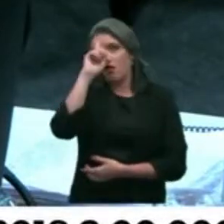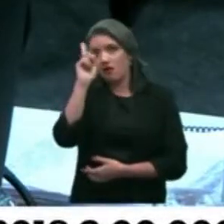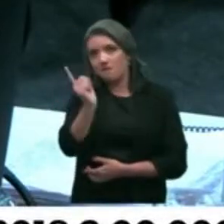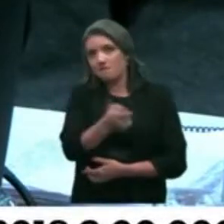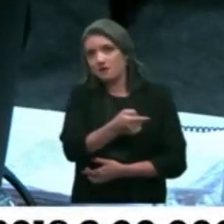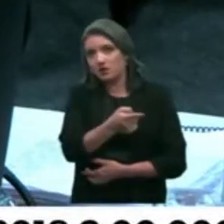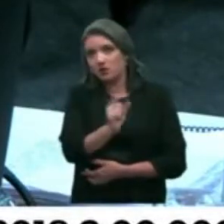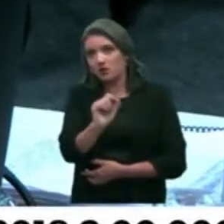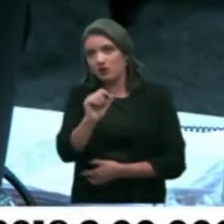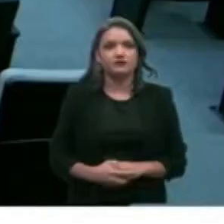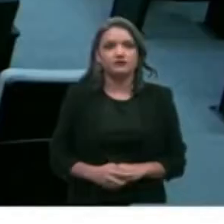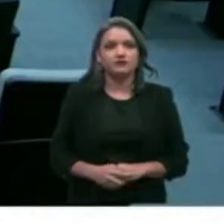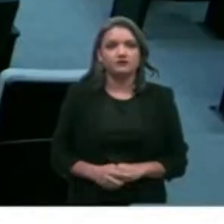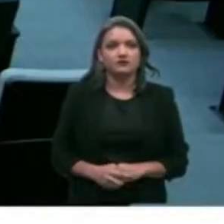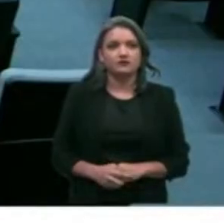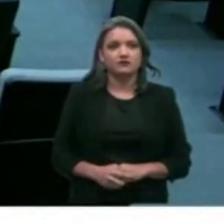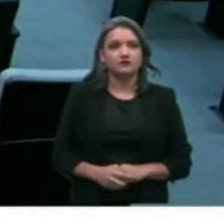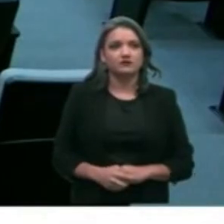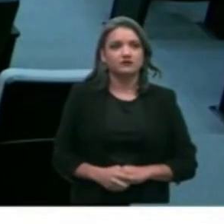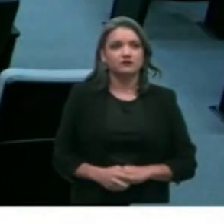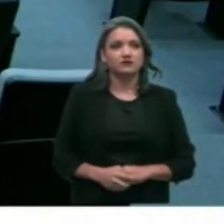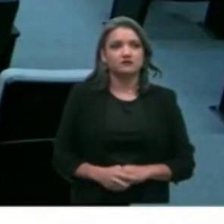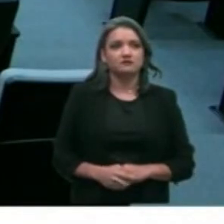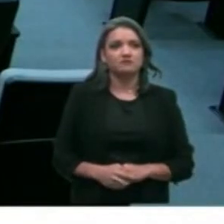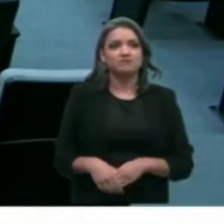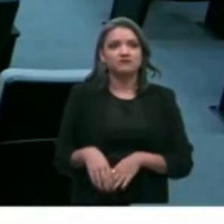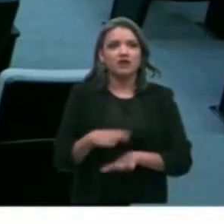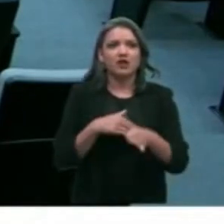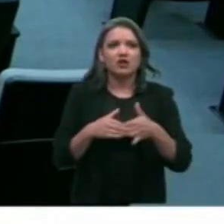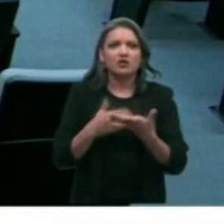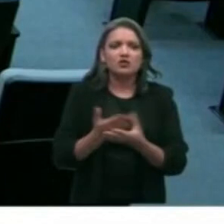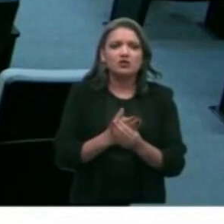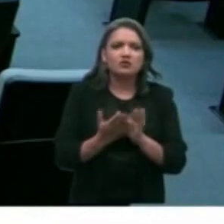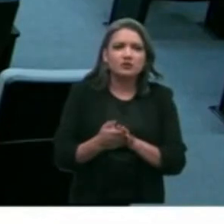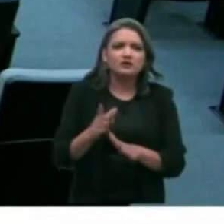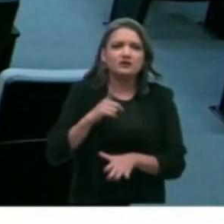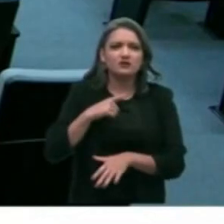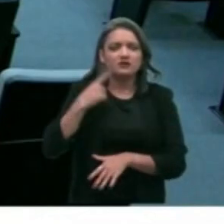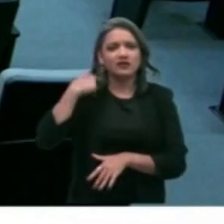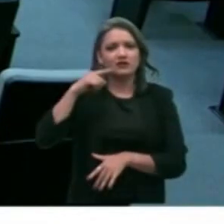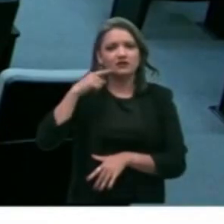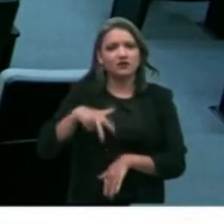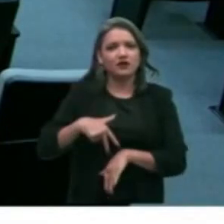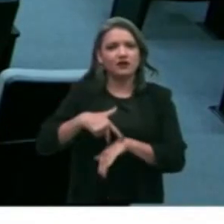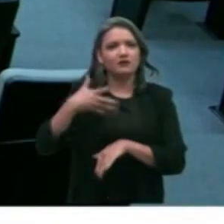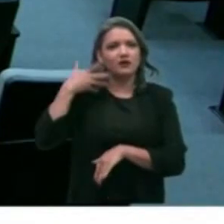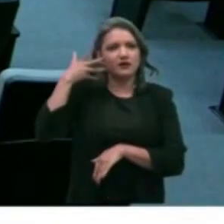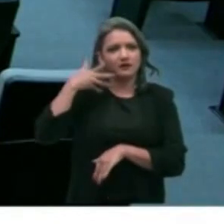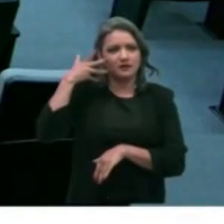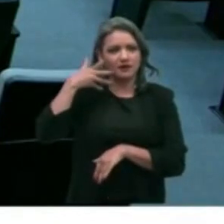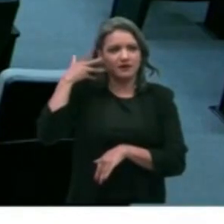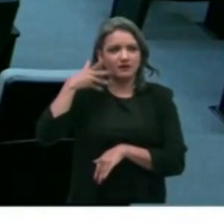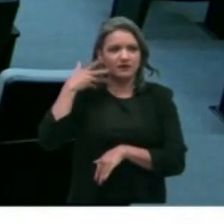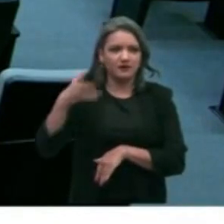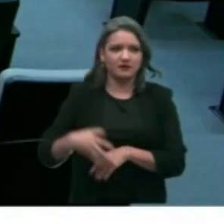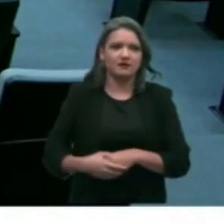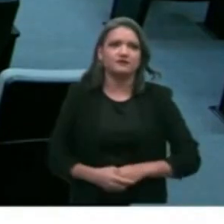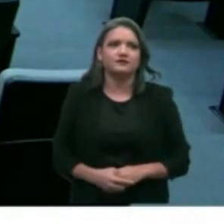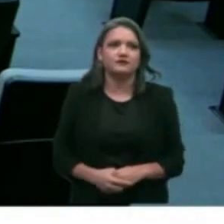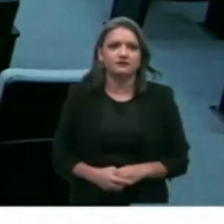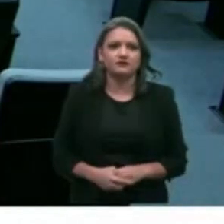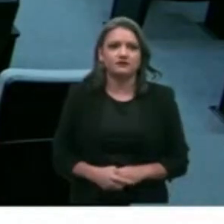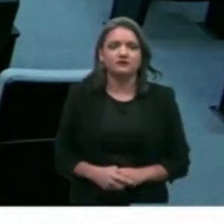tempo para analisar o processo os demais Conselheiros do CNJ optaram por esperar a manifestação do corregedor para